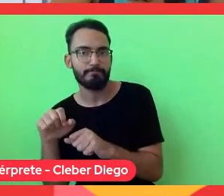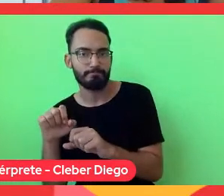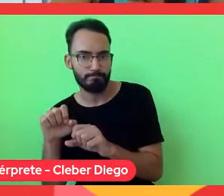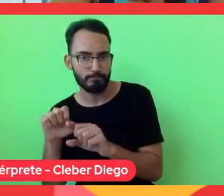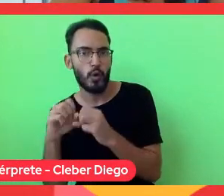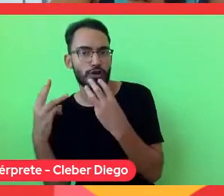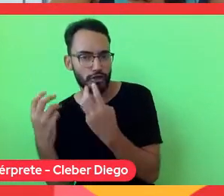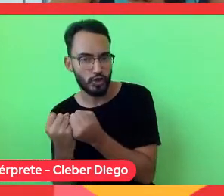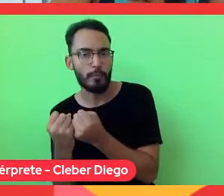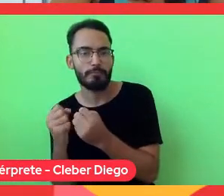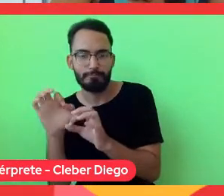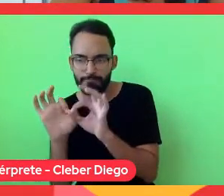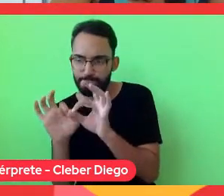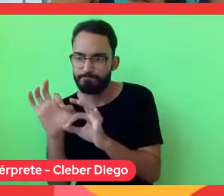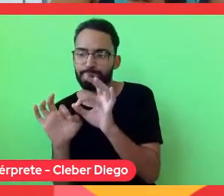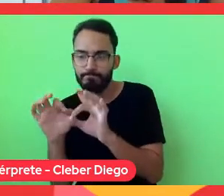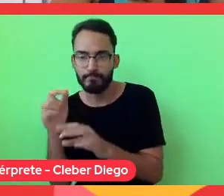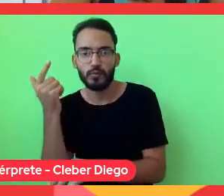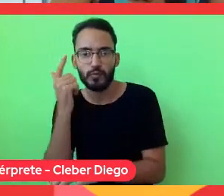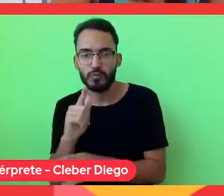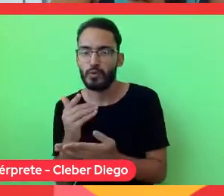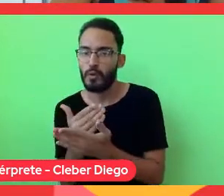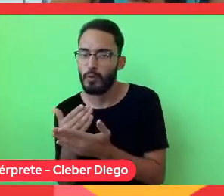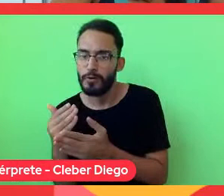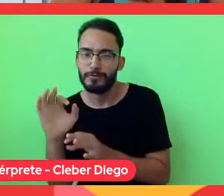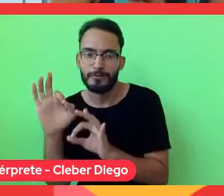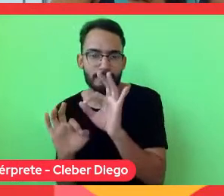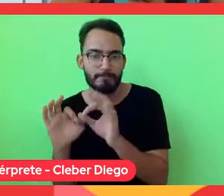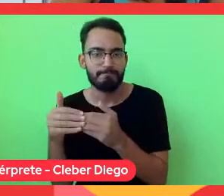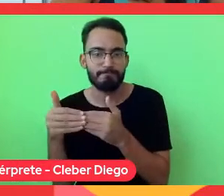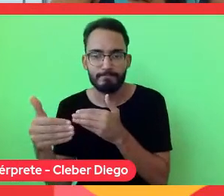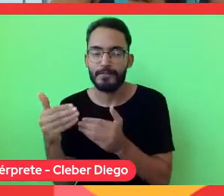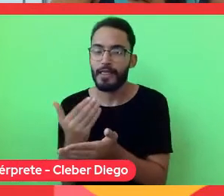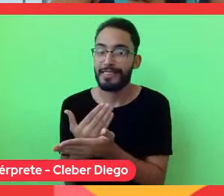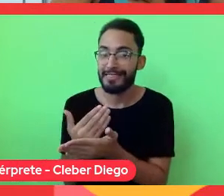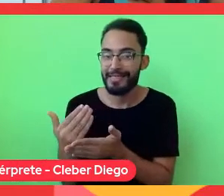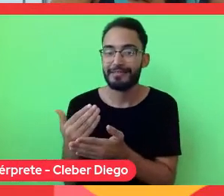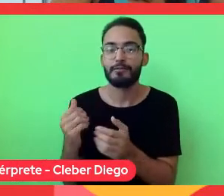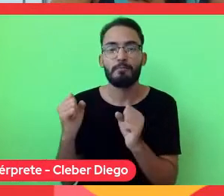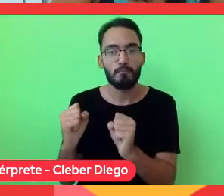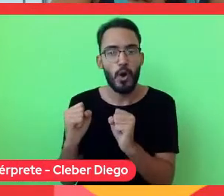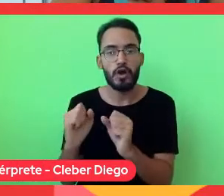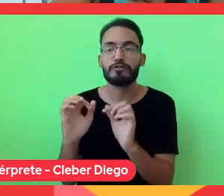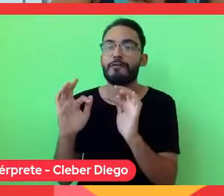você pode estar no meio desse processo, você pode estar no início, você pode estar no final.